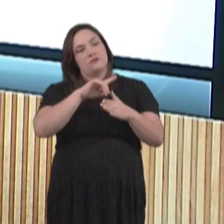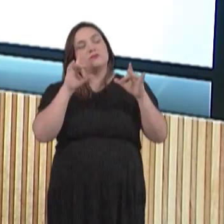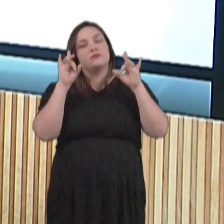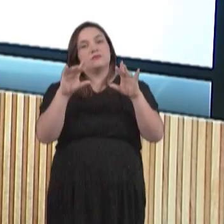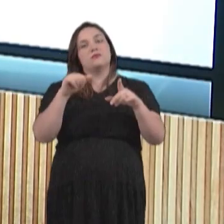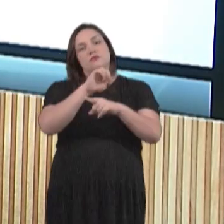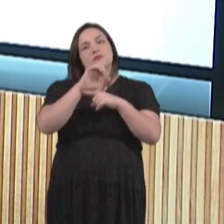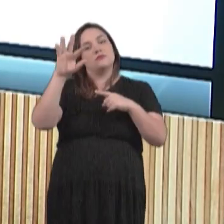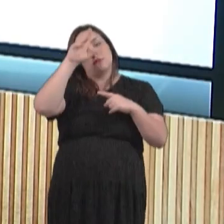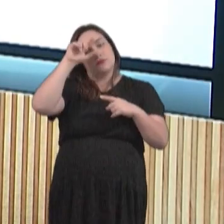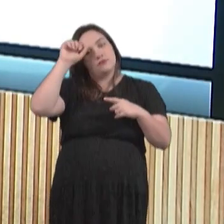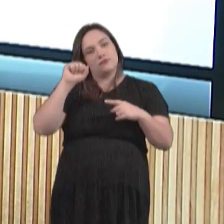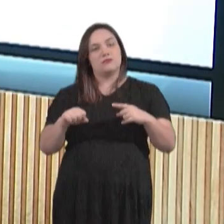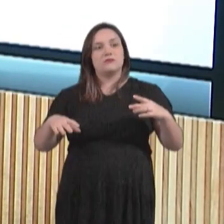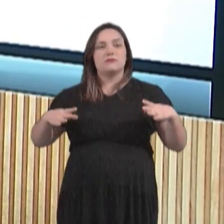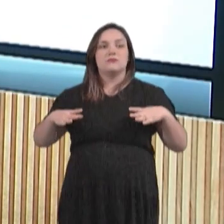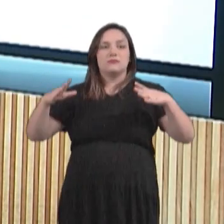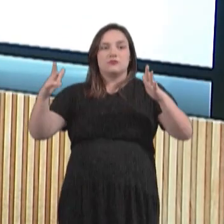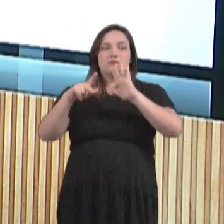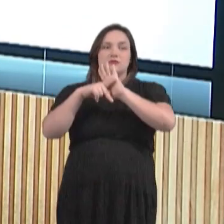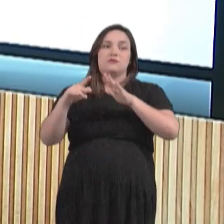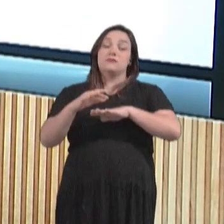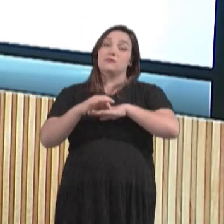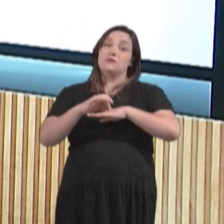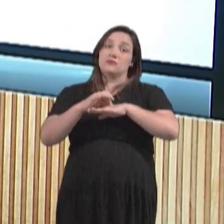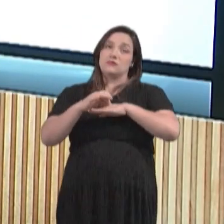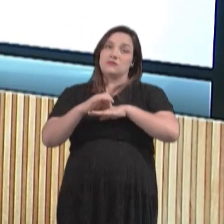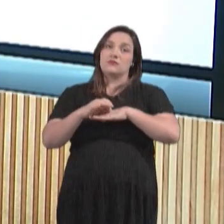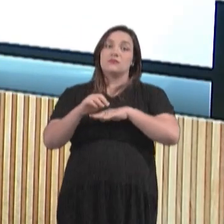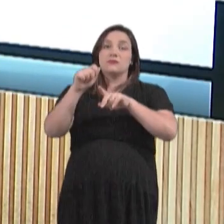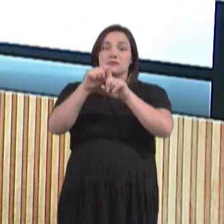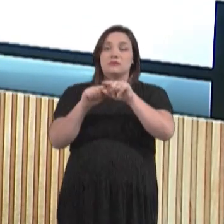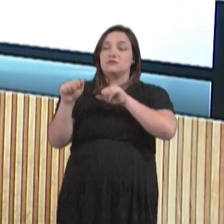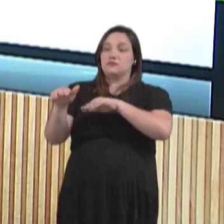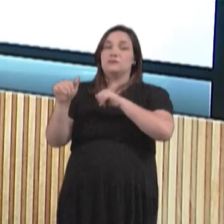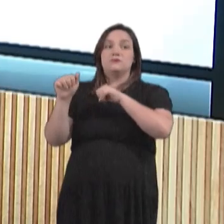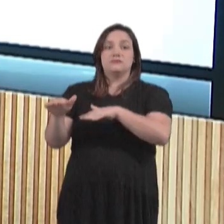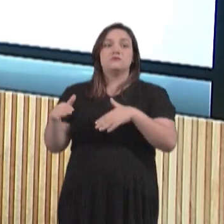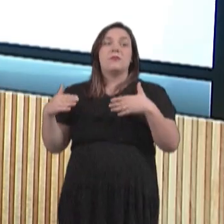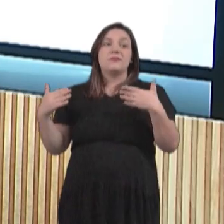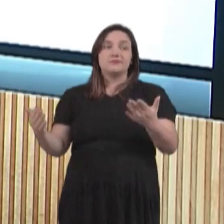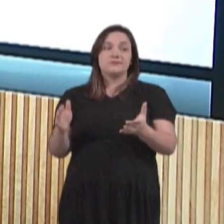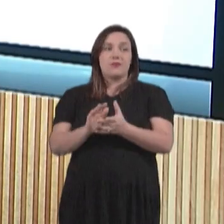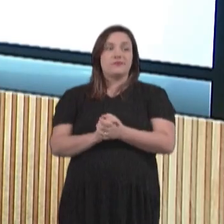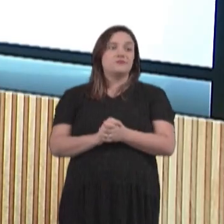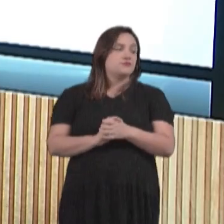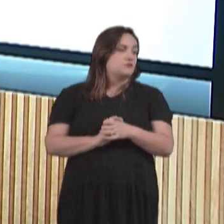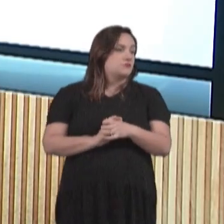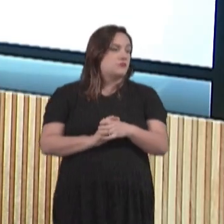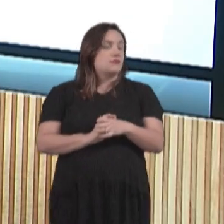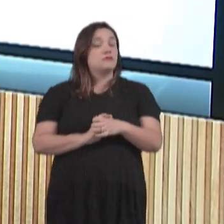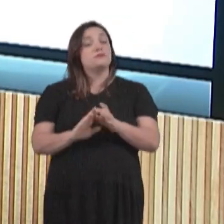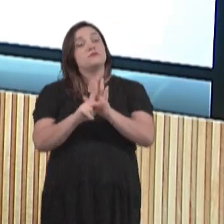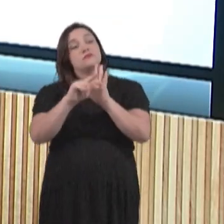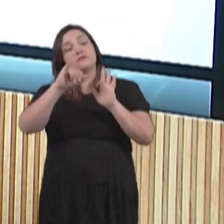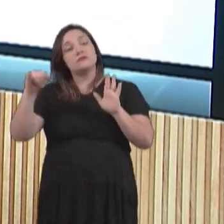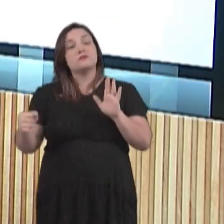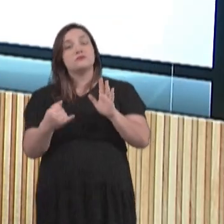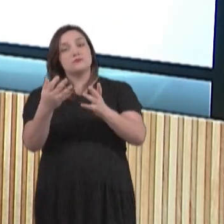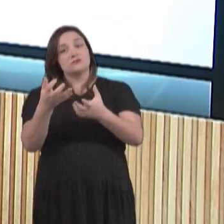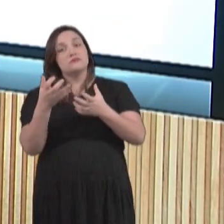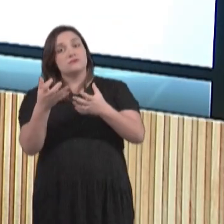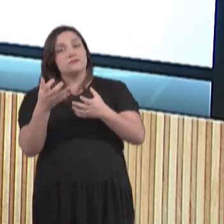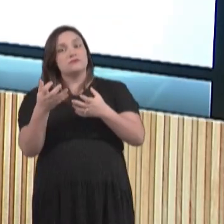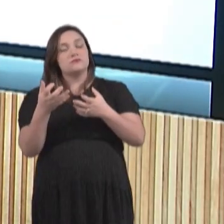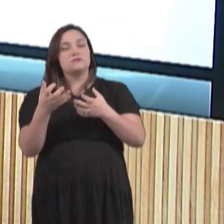aqui do estado de Mato Grosso do Sul, o Festival Internacional da Carne, no mês de setembro. O projeto justifica, o deputado quer reconhecer